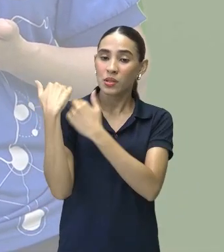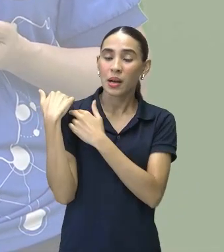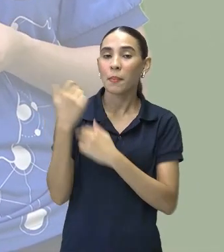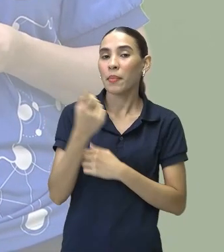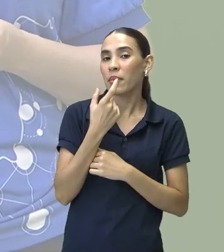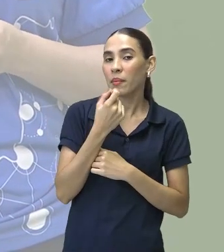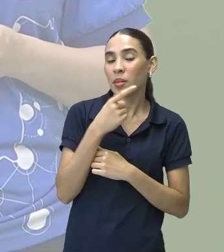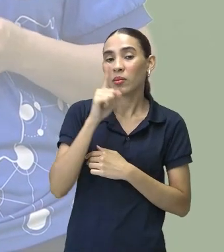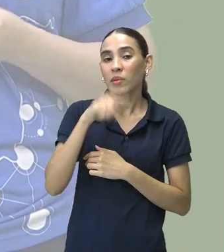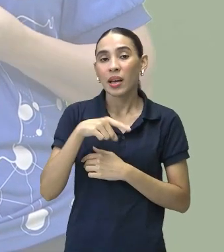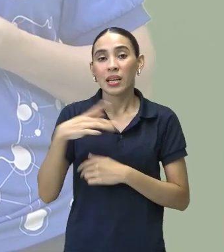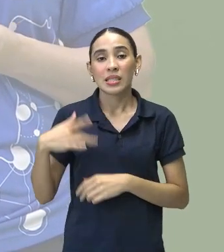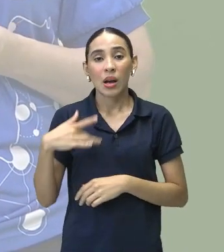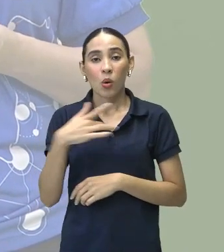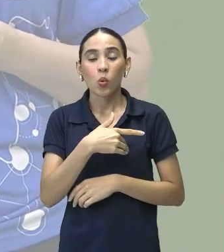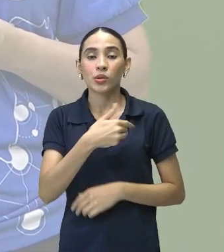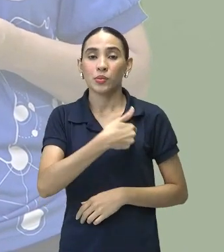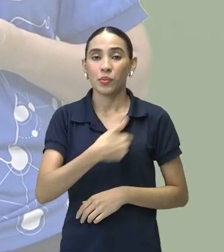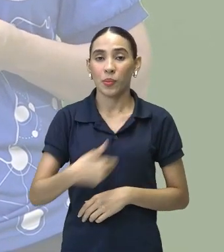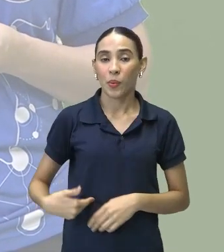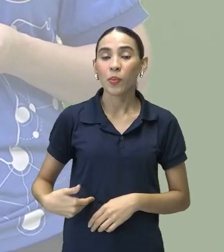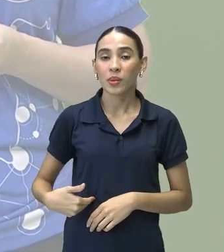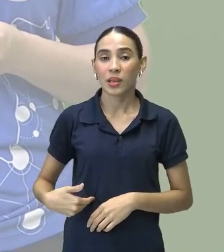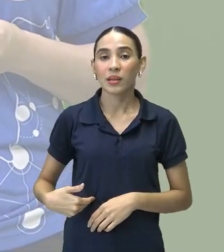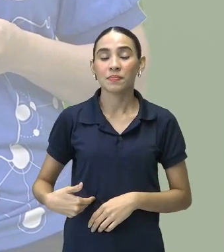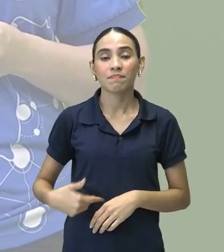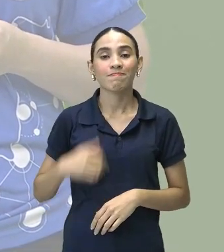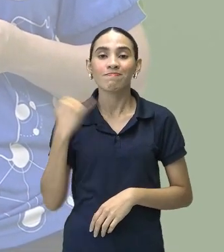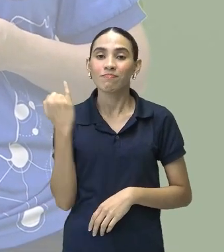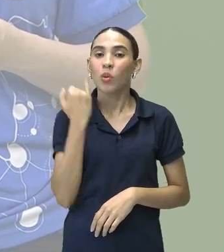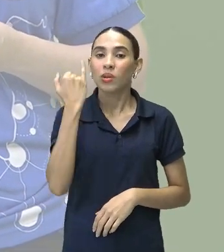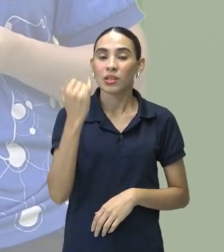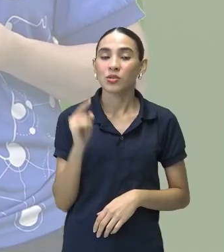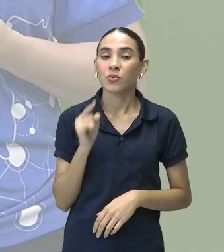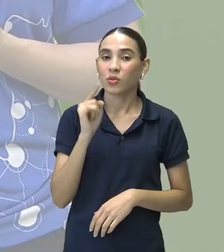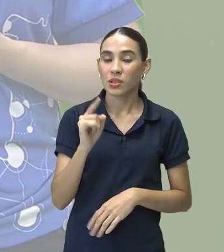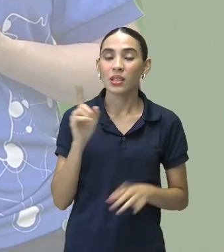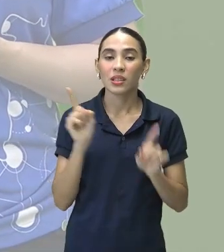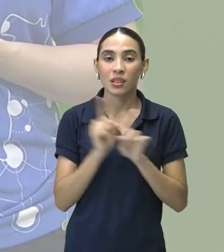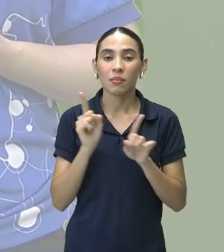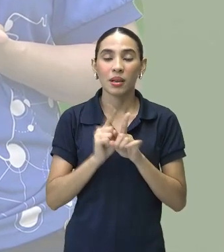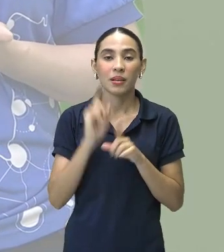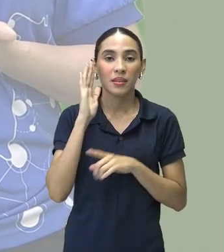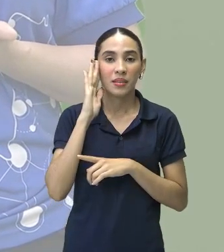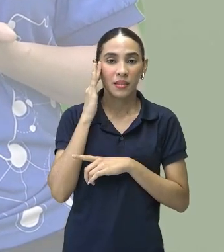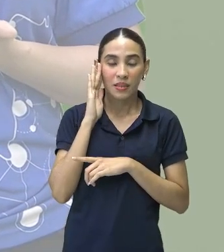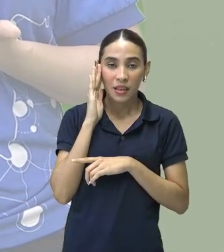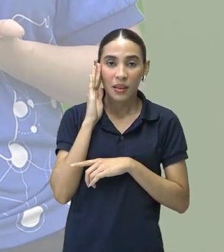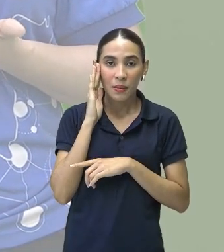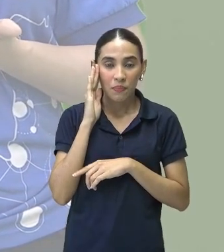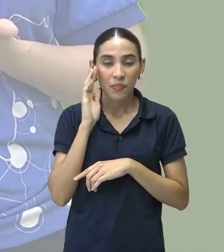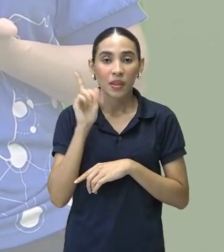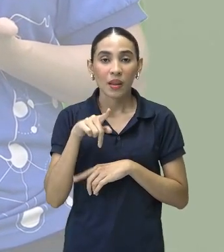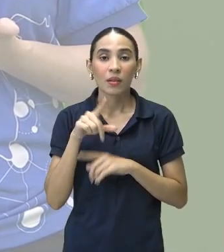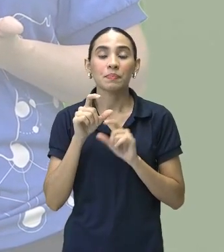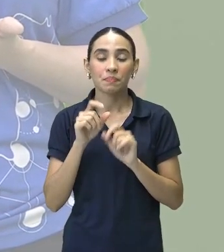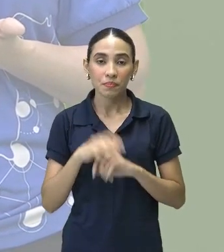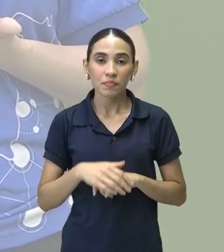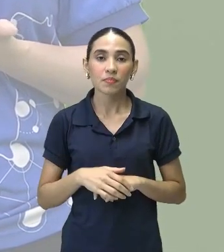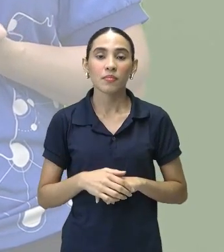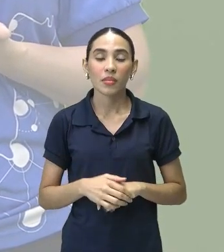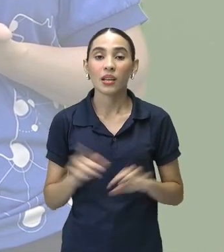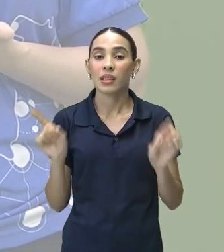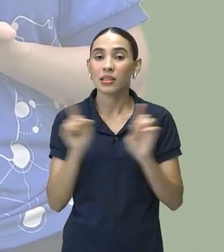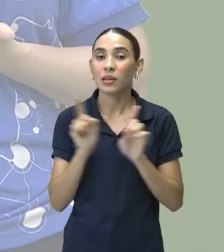é uma questão de saúde pública, né? Isso é importante para vocês, né? Que isso é uma questão de saúde pública